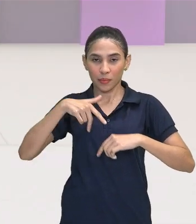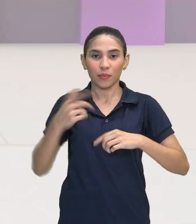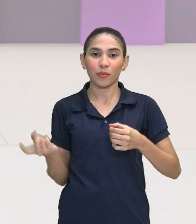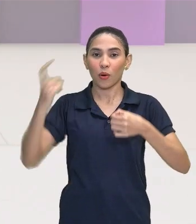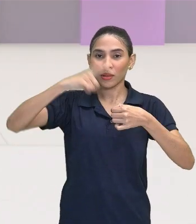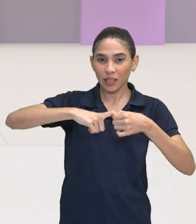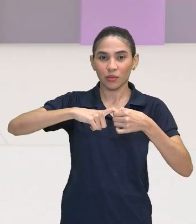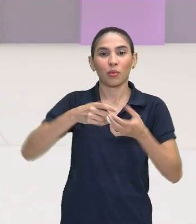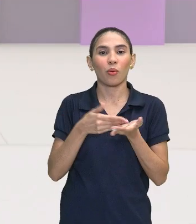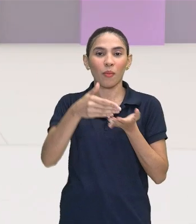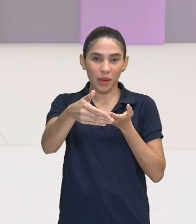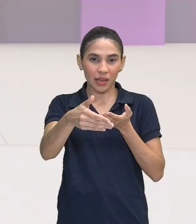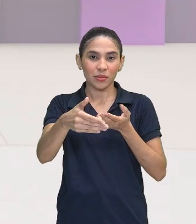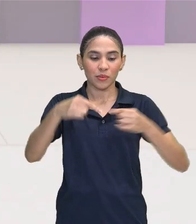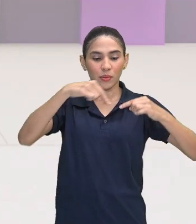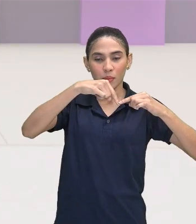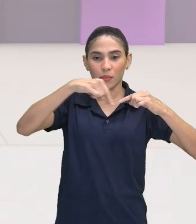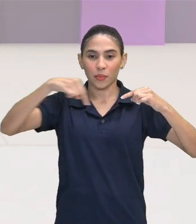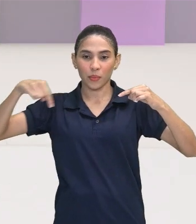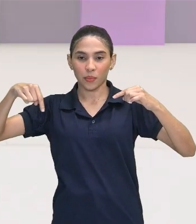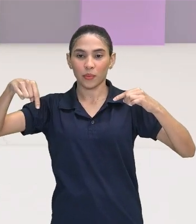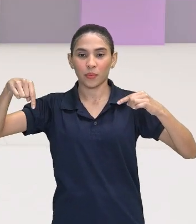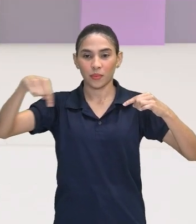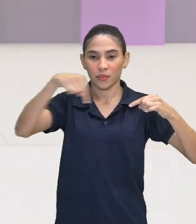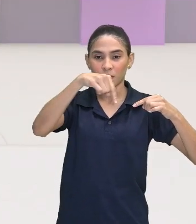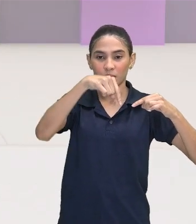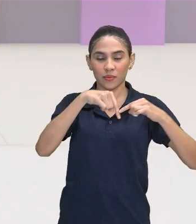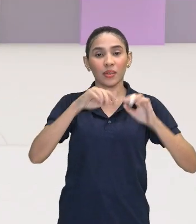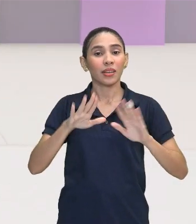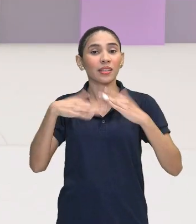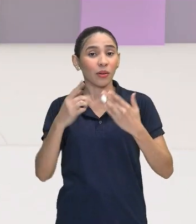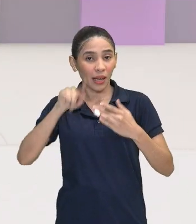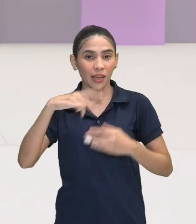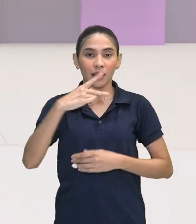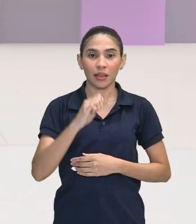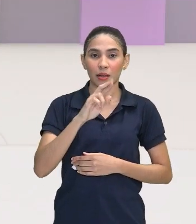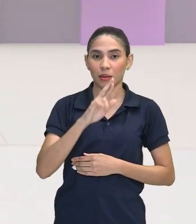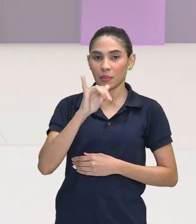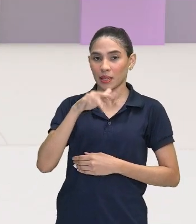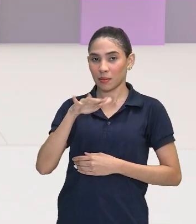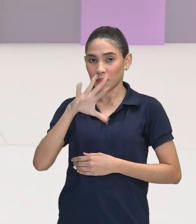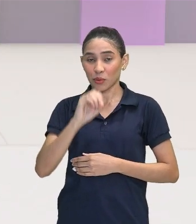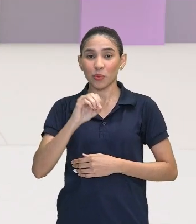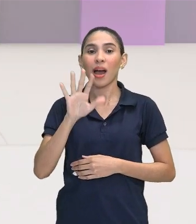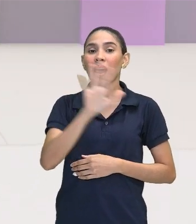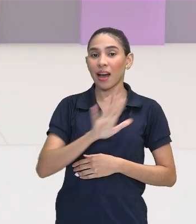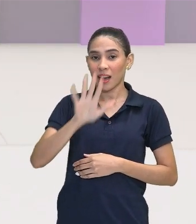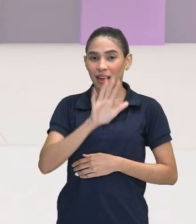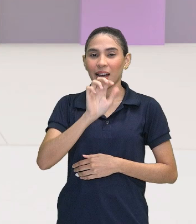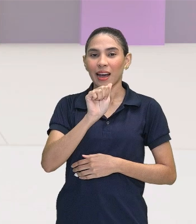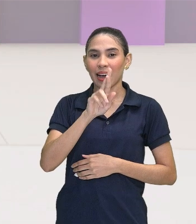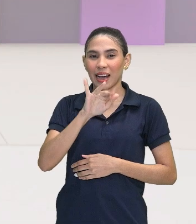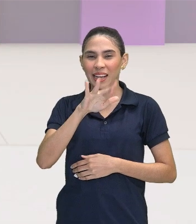ponto inicial de onde ele iniciou essa caminhada, tá bom? Então, isso é o perímetro. A área é quando, por exemplo, você